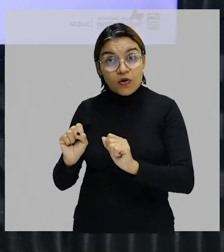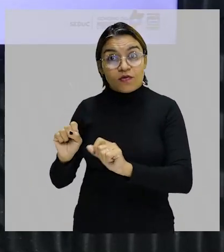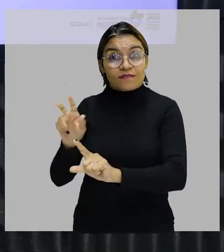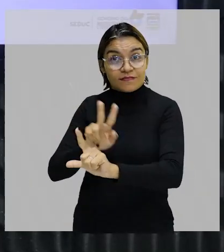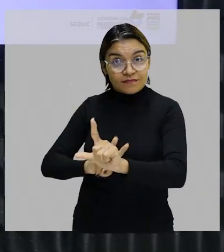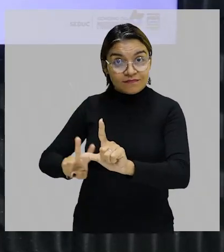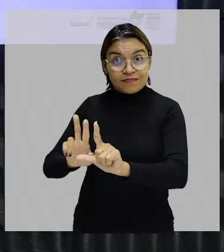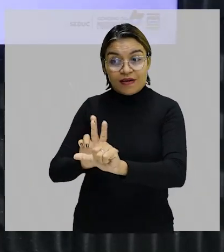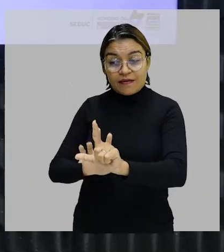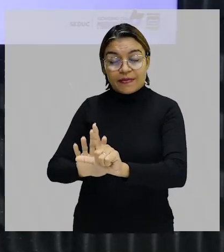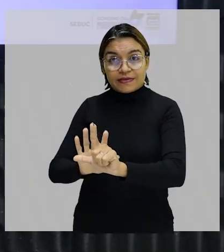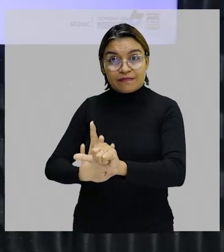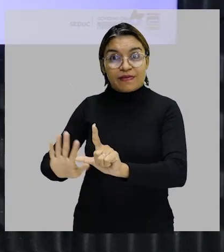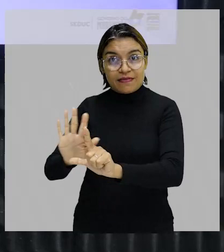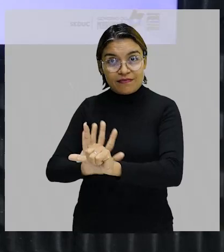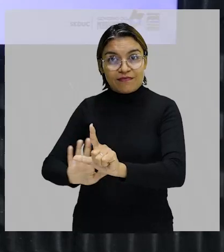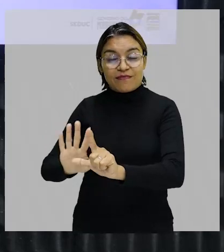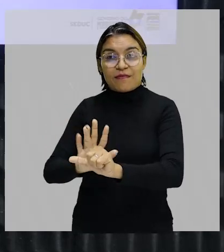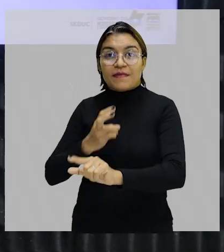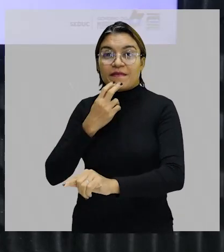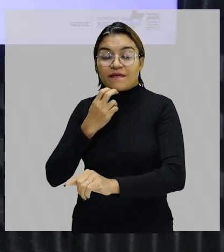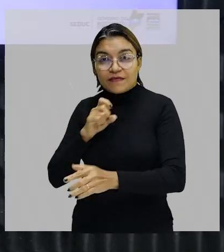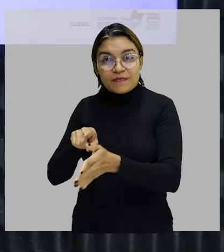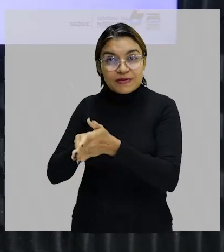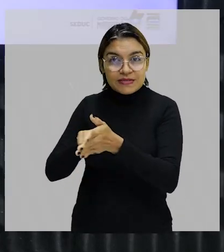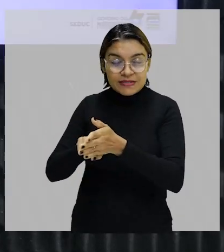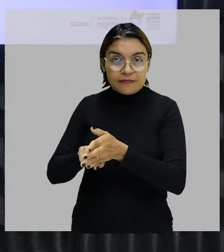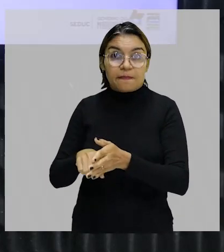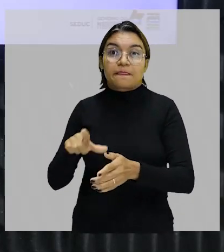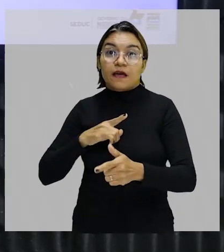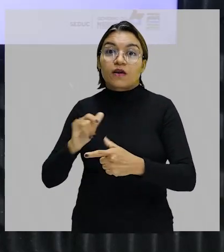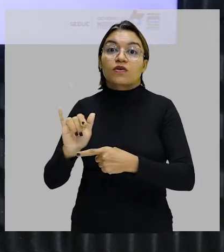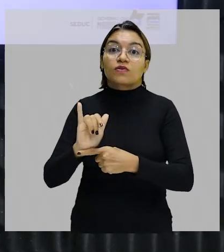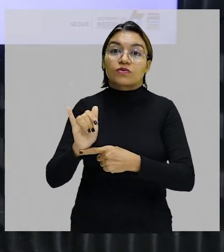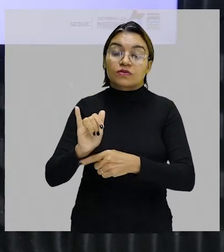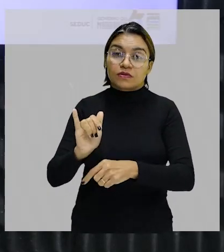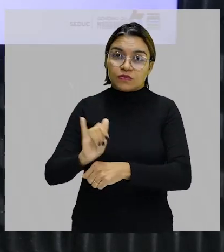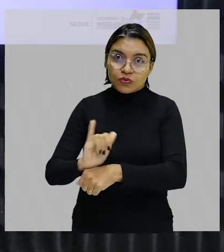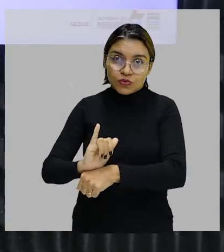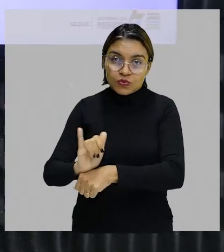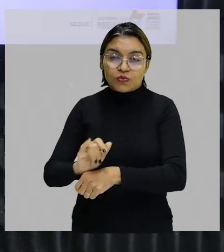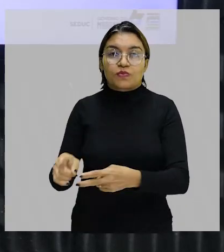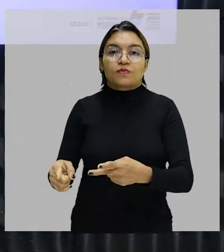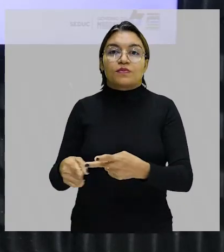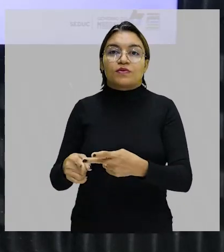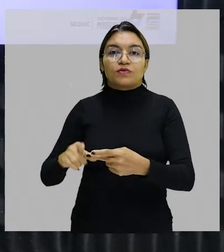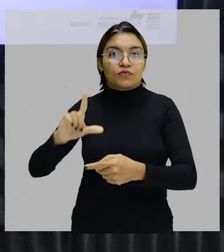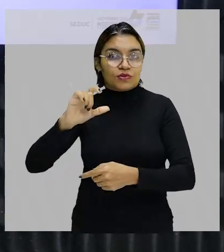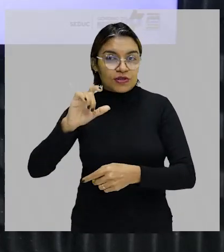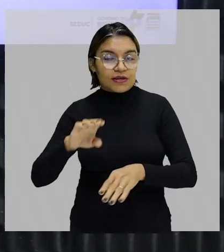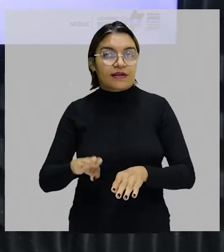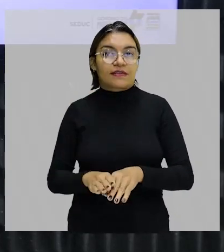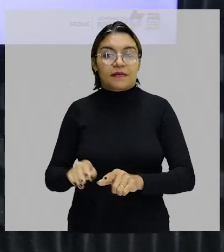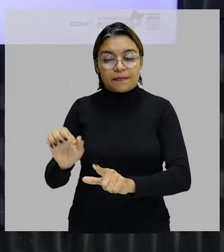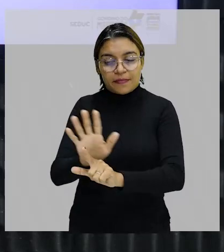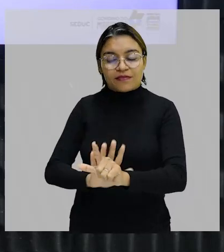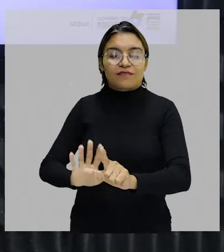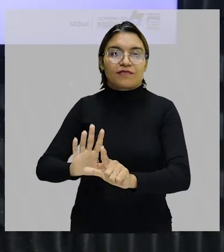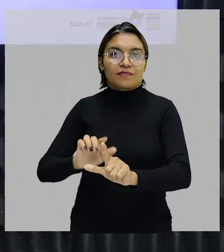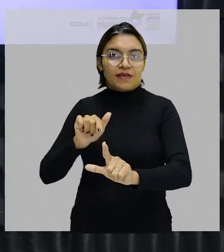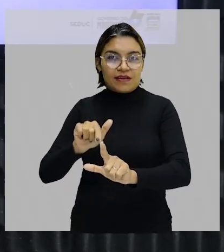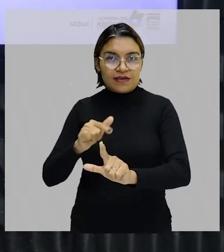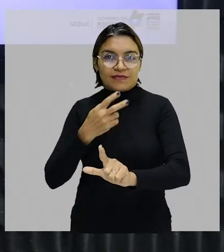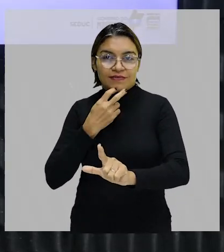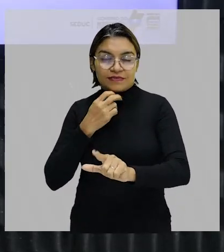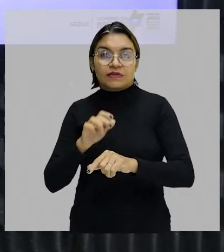Marcos? Estamos na televisão, estamos também no YouTube, no Instagram, tá? Plataforma Gonçalves Dias. Tem também os